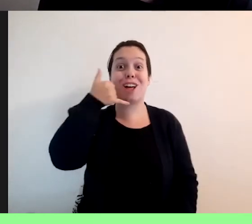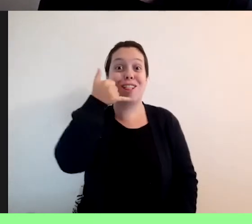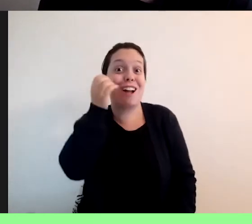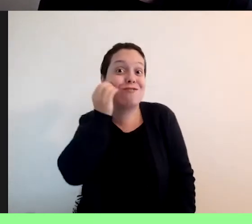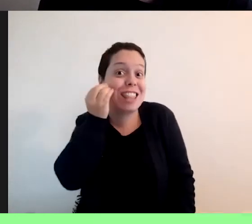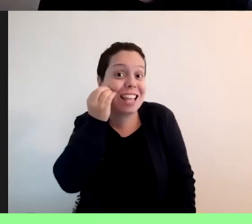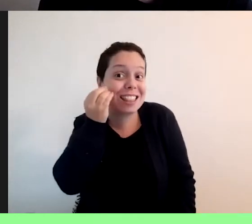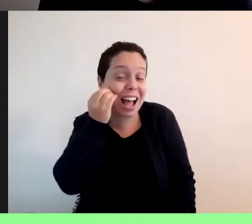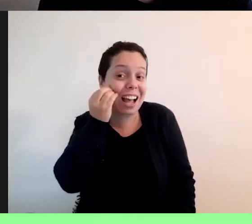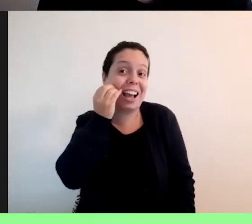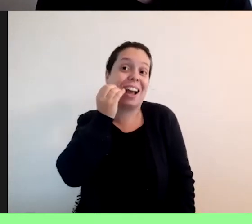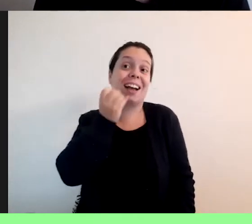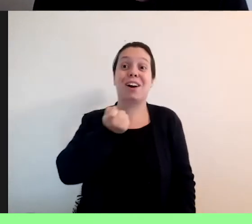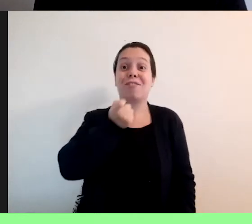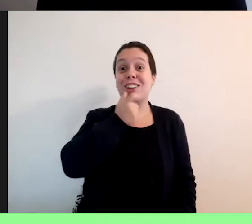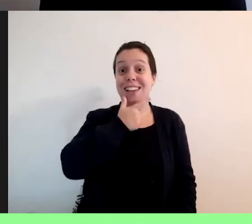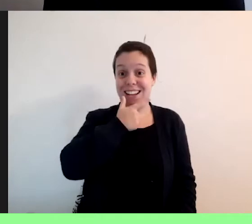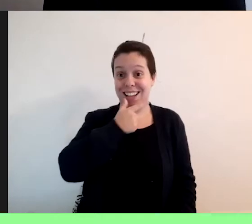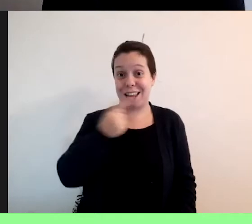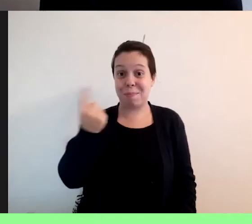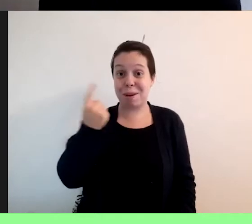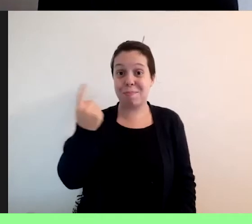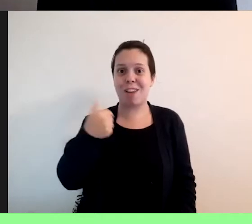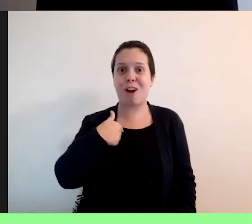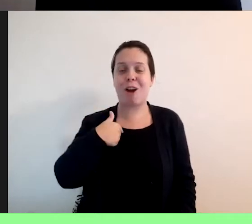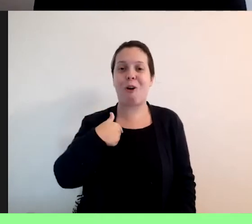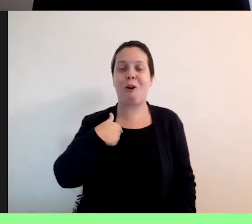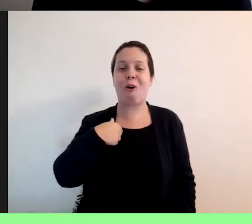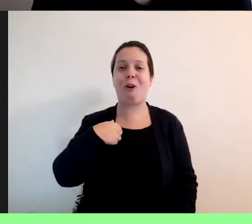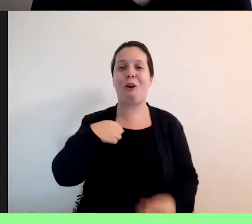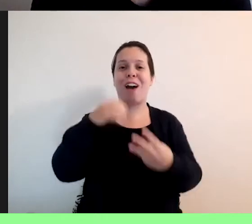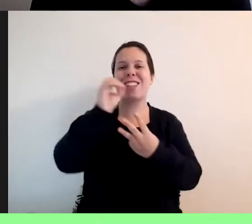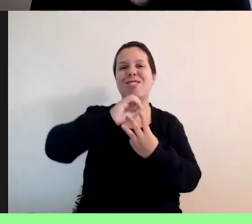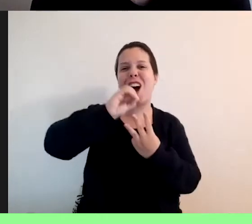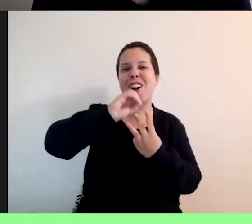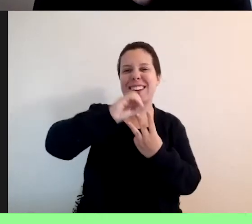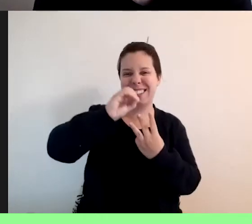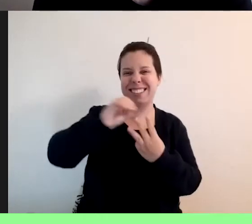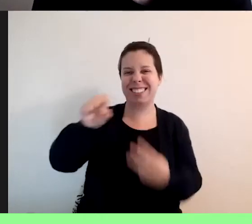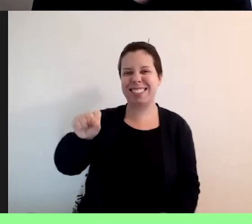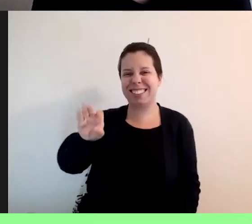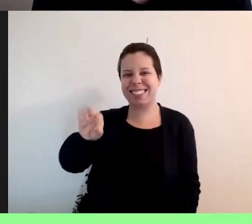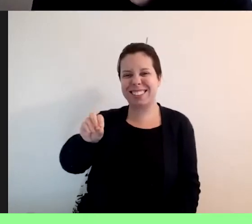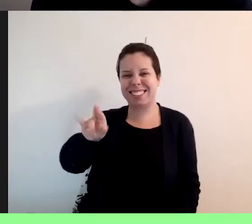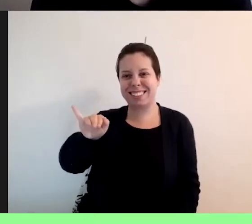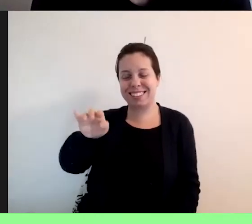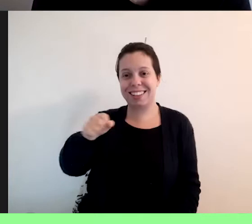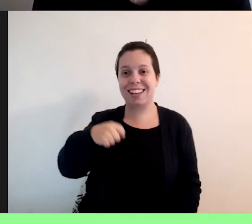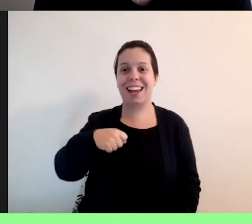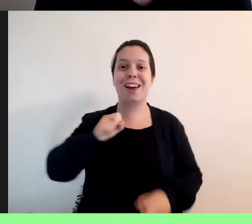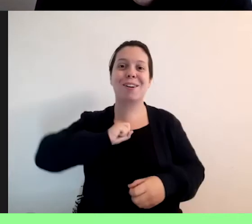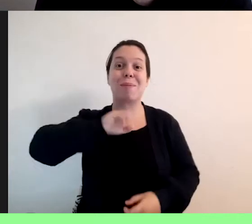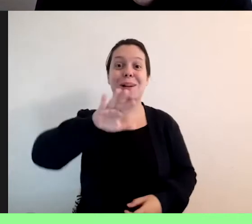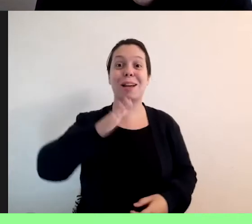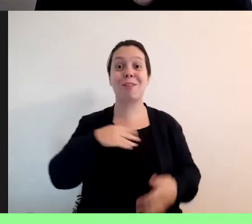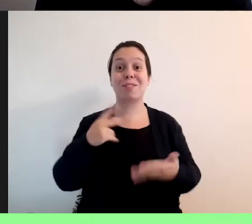E o engraçado, a primeira vez que eu fui postar um stories, eu até publiquei os meus erros, porque